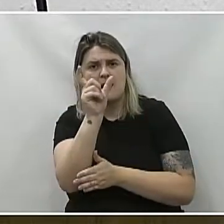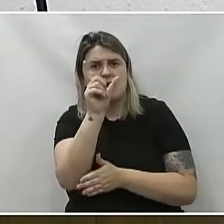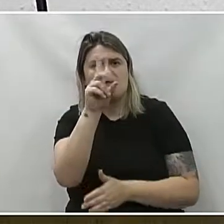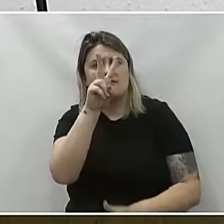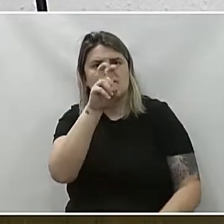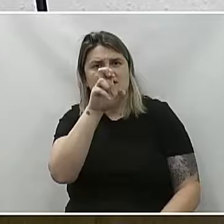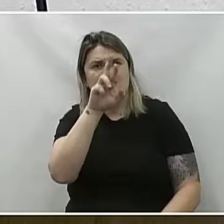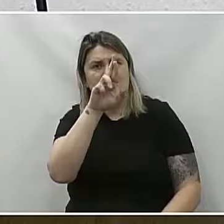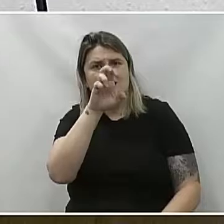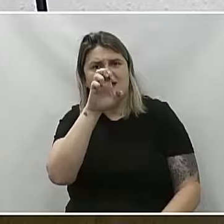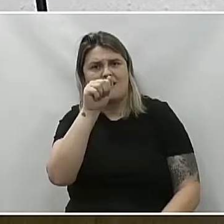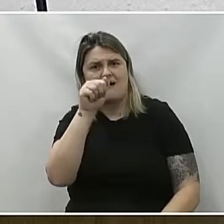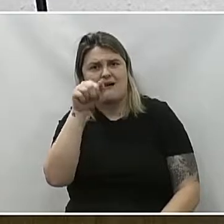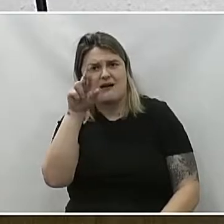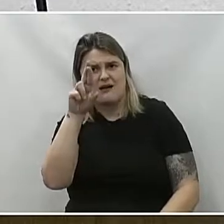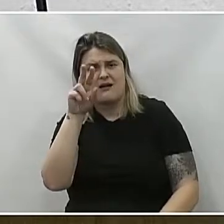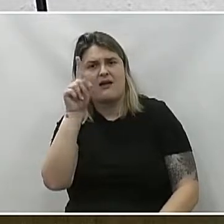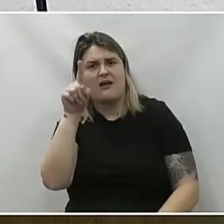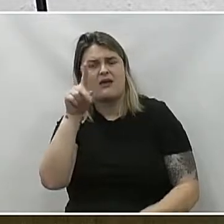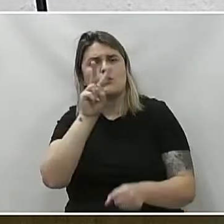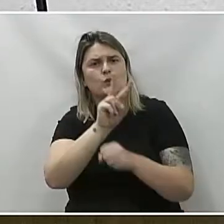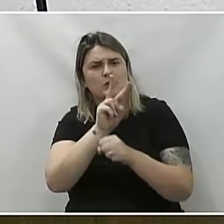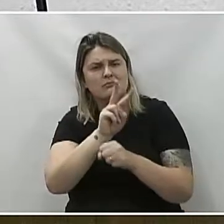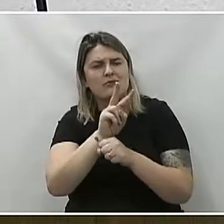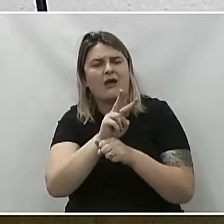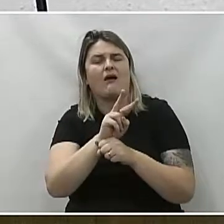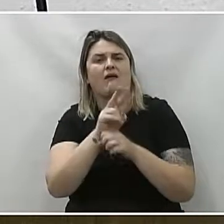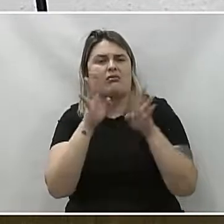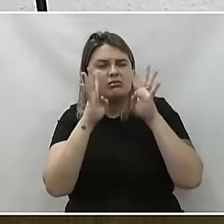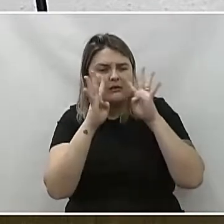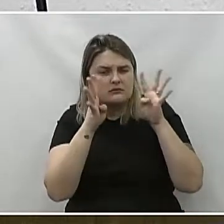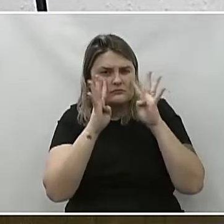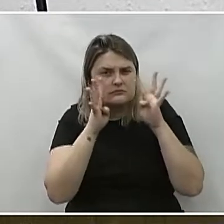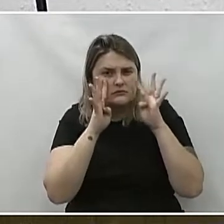verear, que é cuidar, zelar.